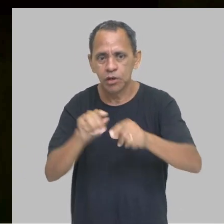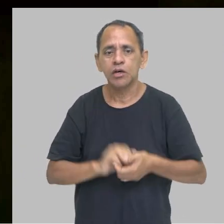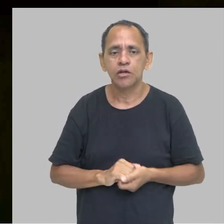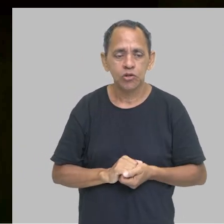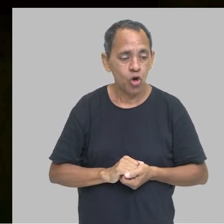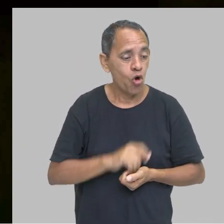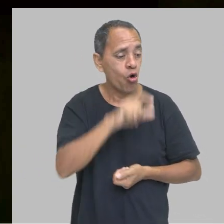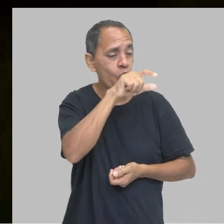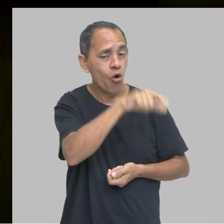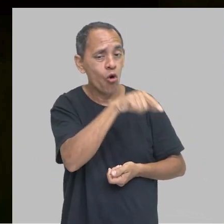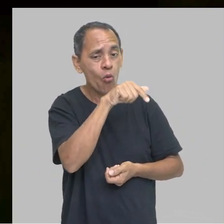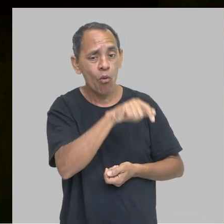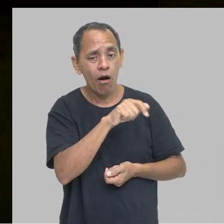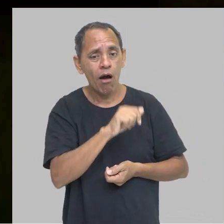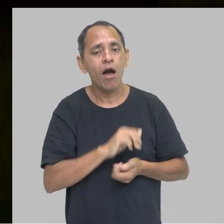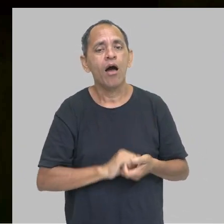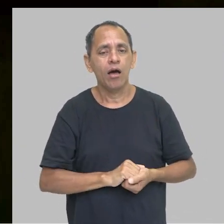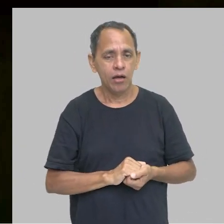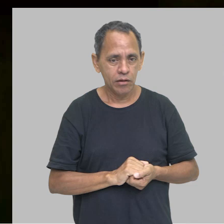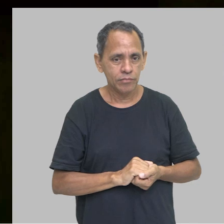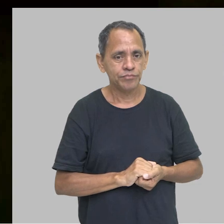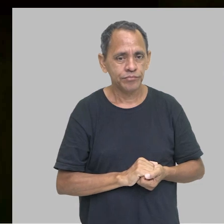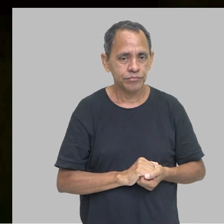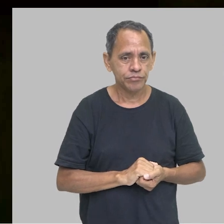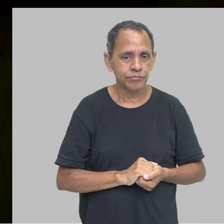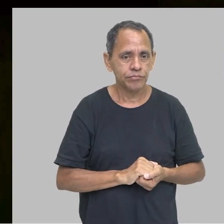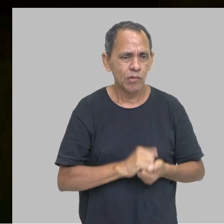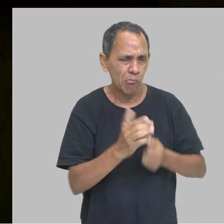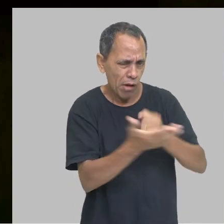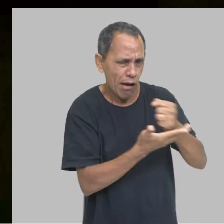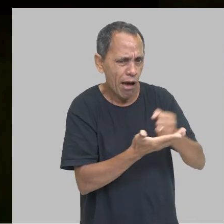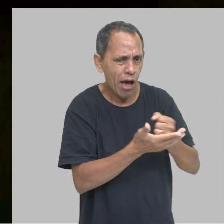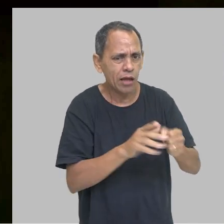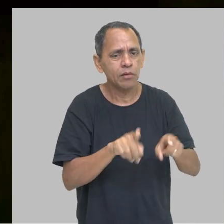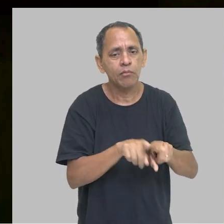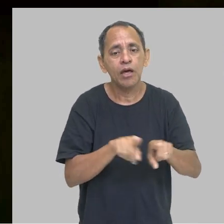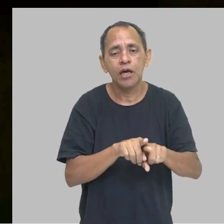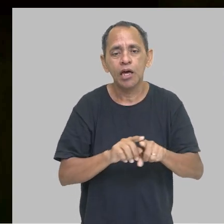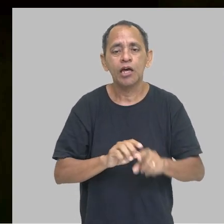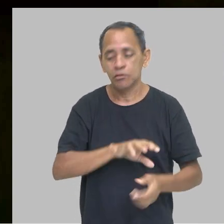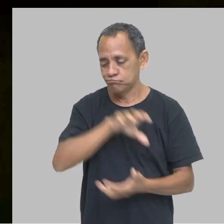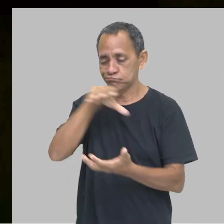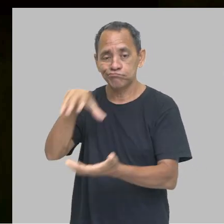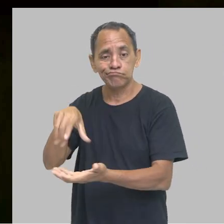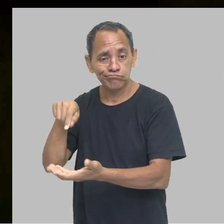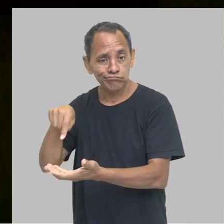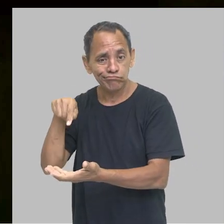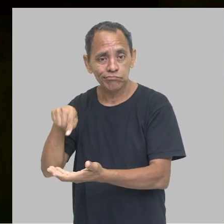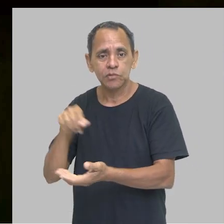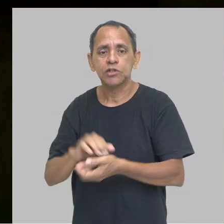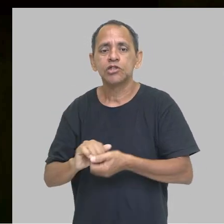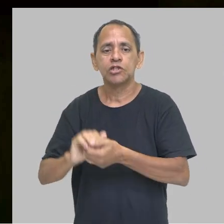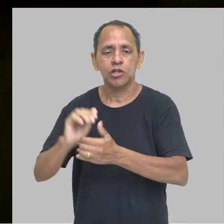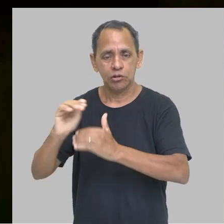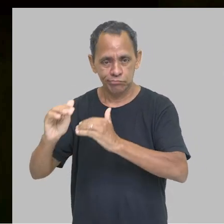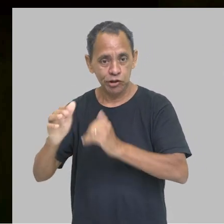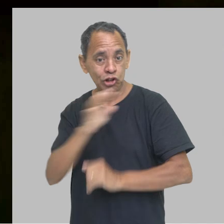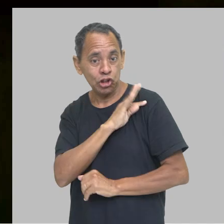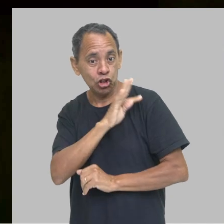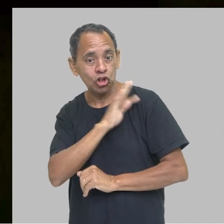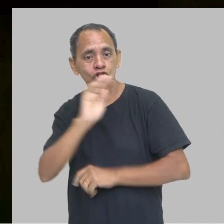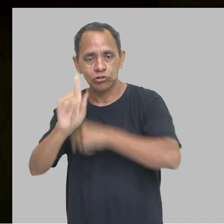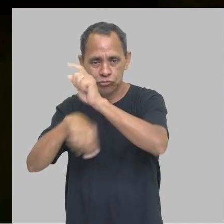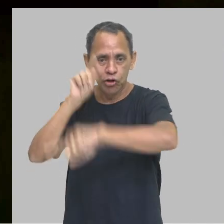mais rudimentar, primitiva, até uma civilização evoluída, civilizada. E ele